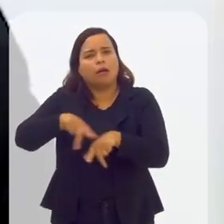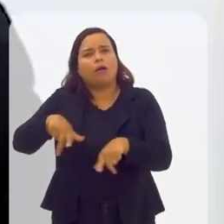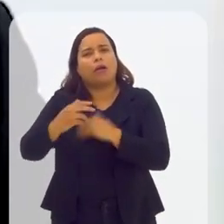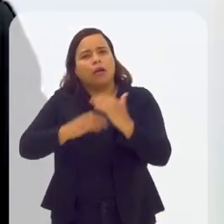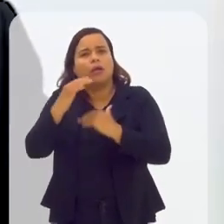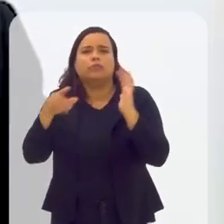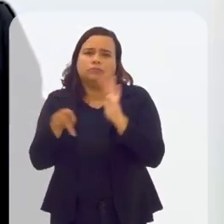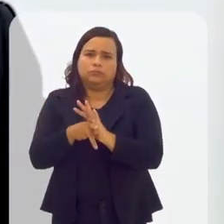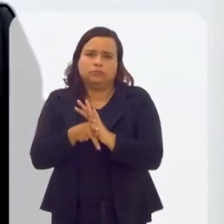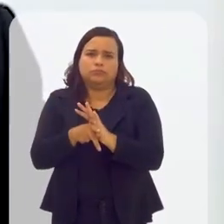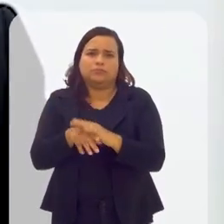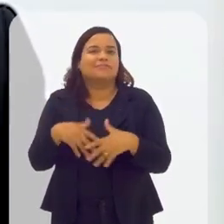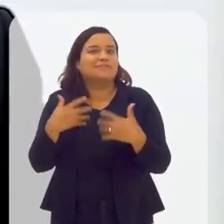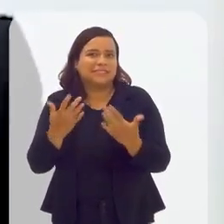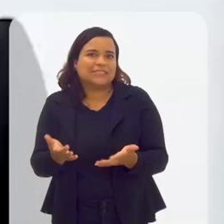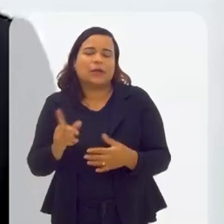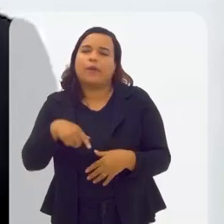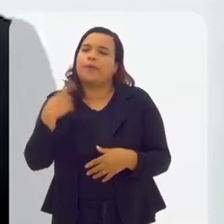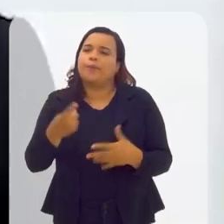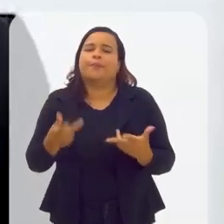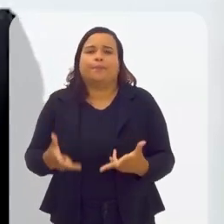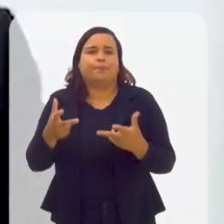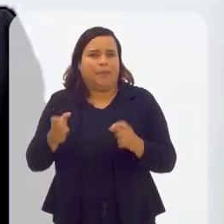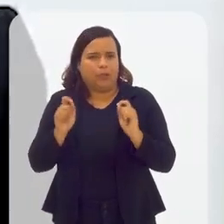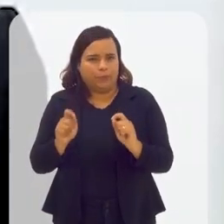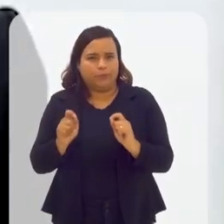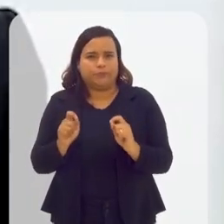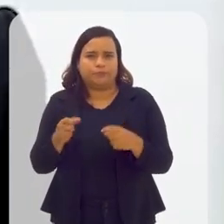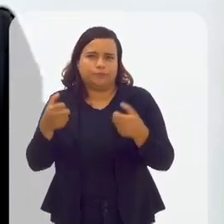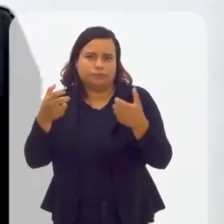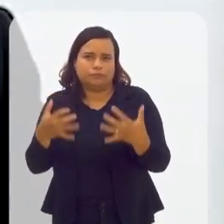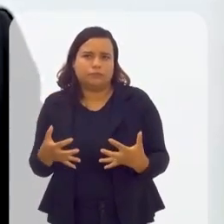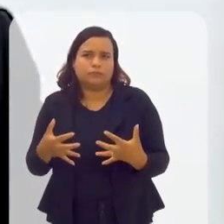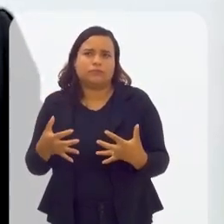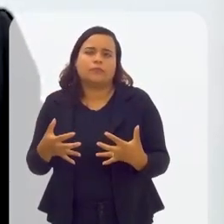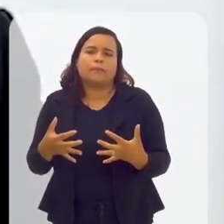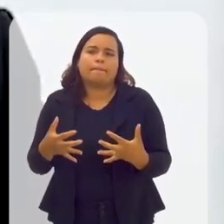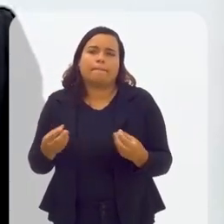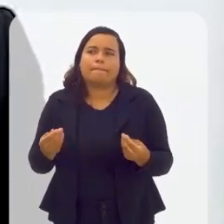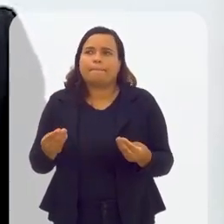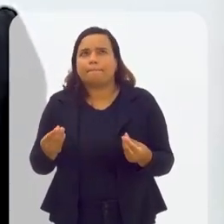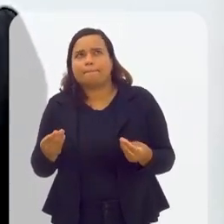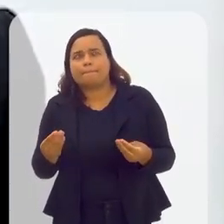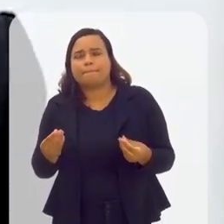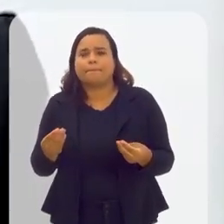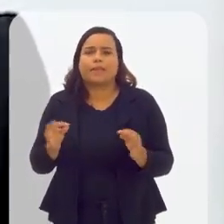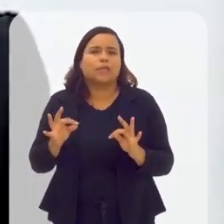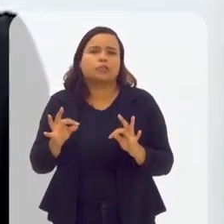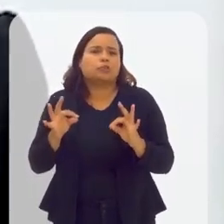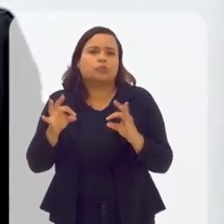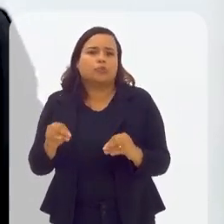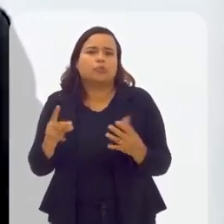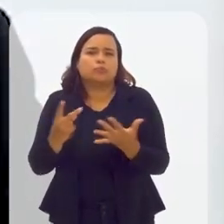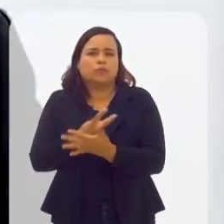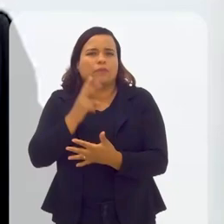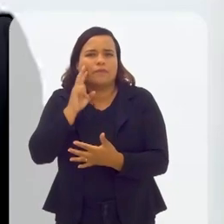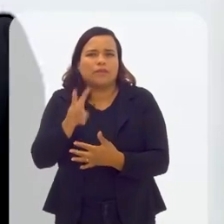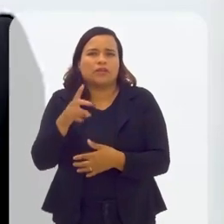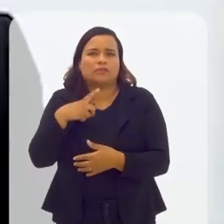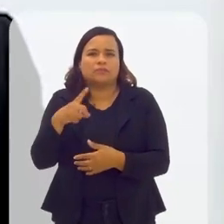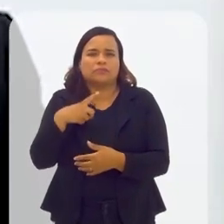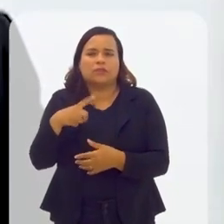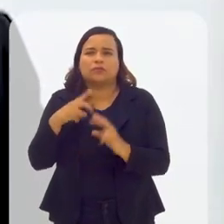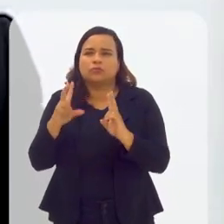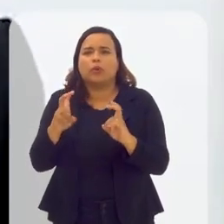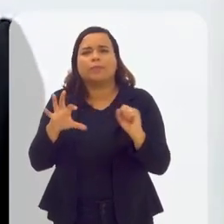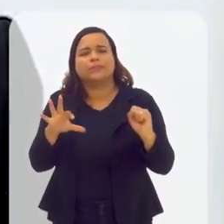desenvolvimento. Então, para nós aqui, eu diria a você que tudo que passa por